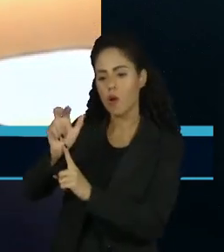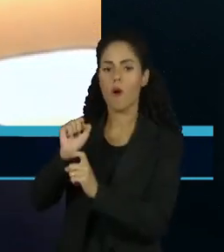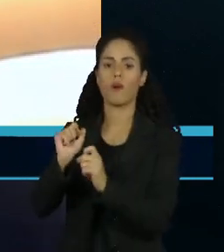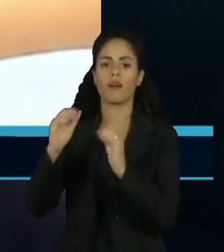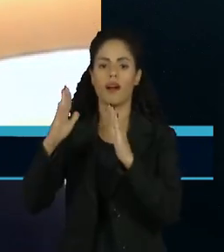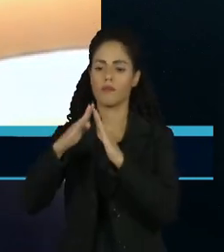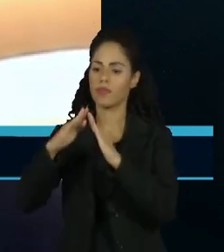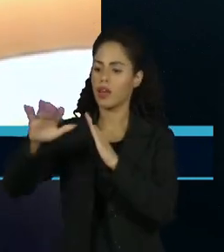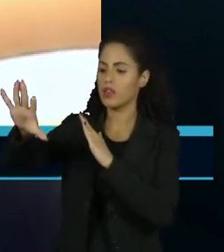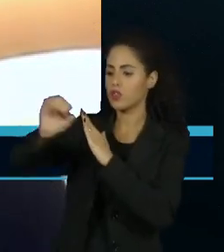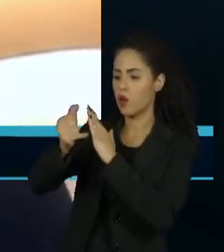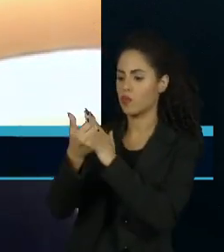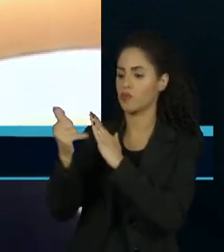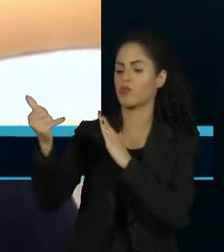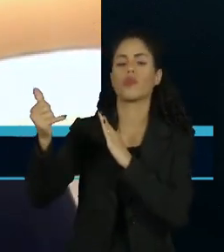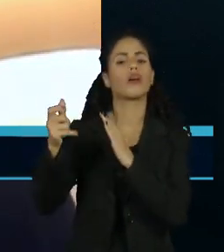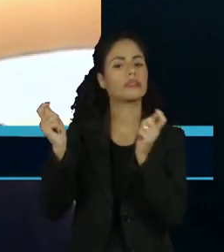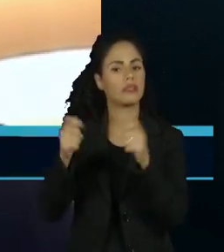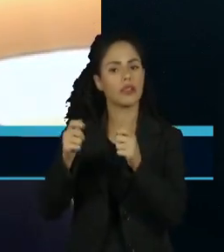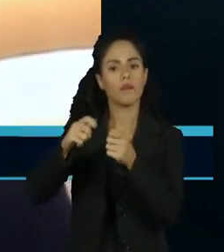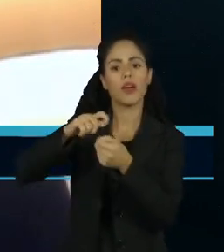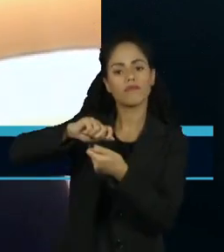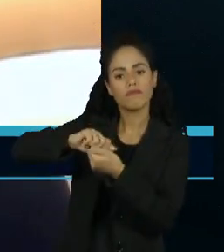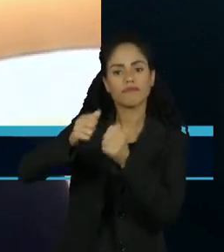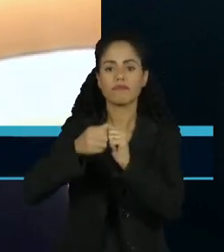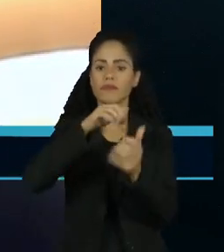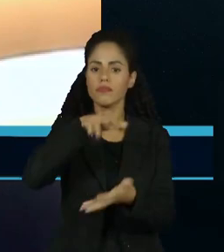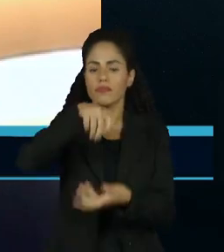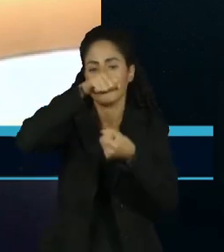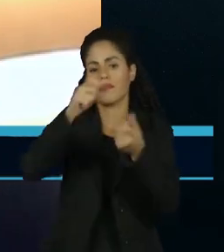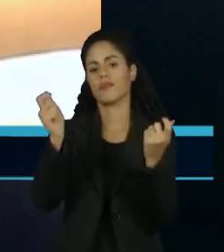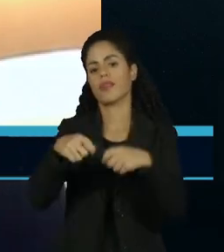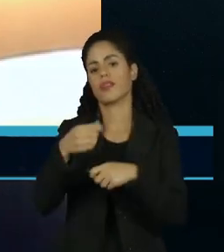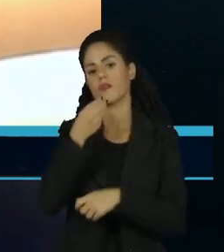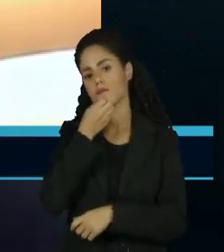solar e também a diversificação do sistema de distribuição e transporte de energia.